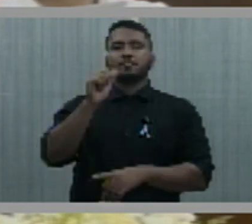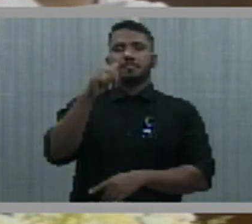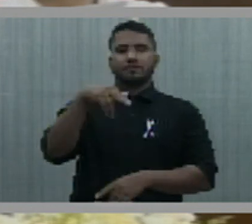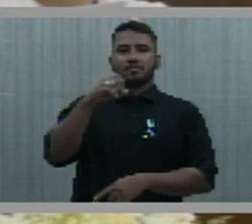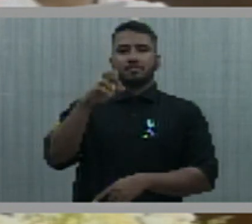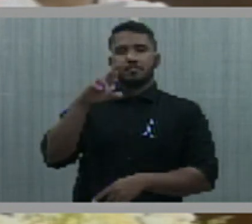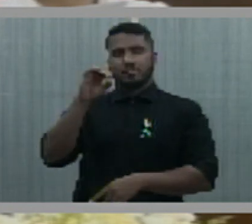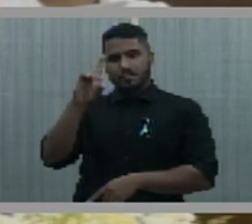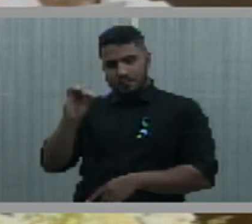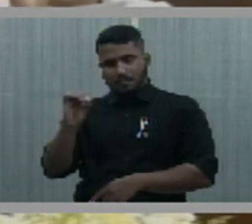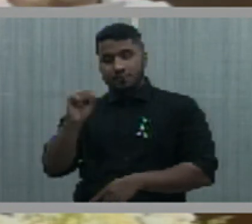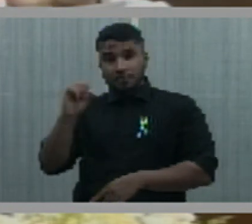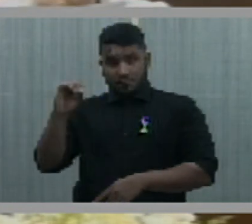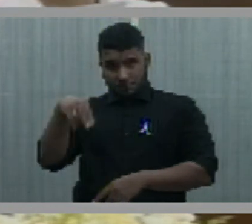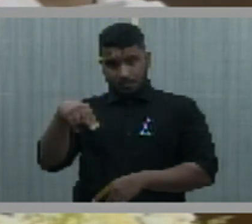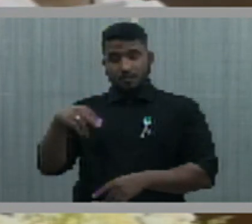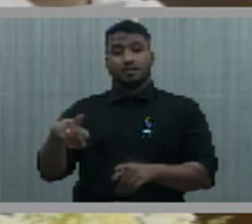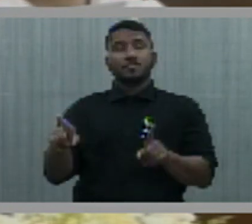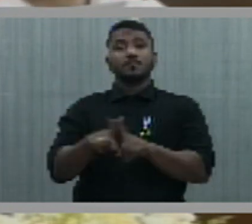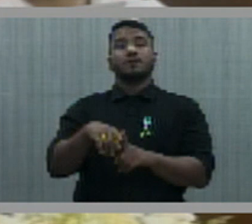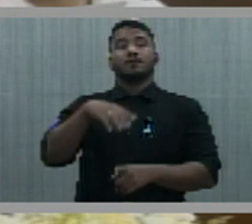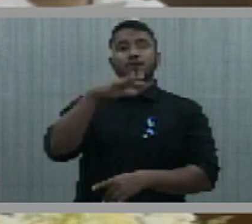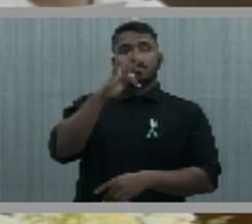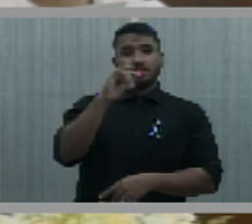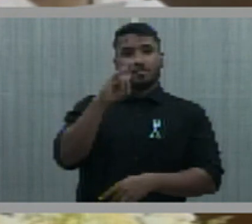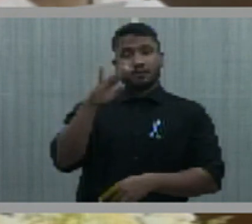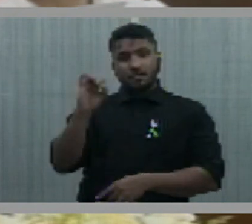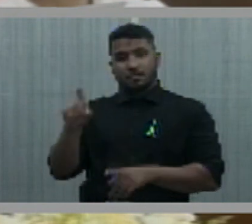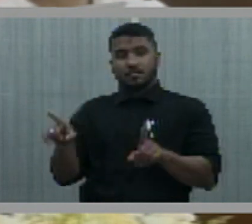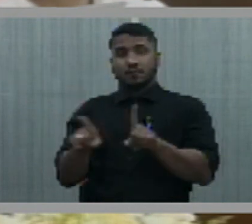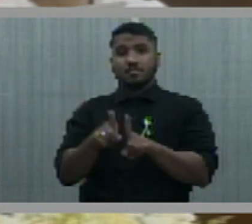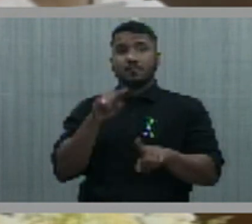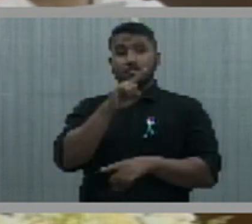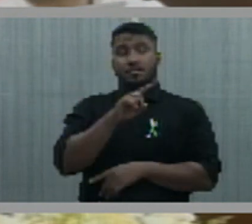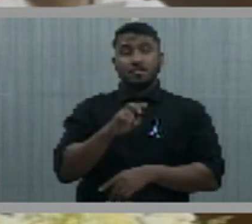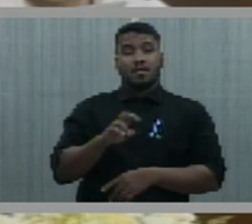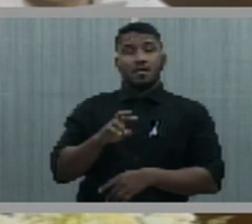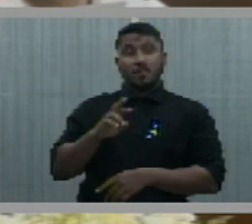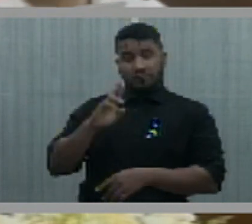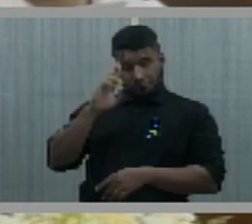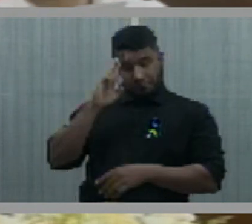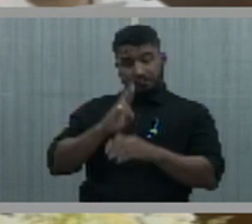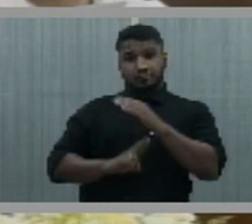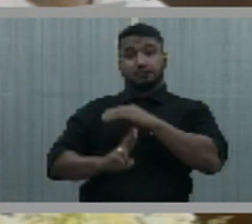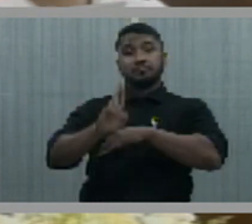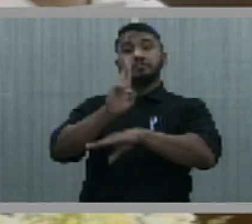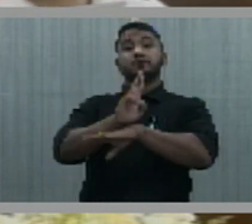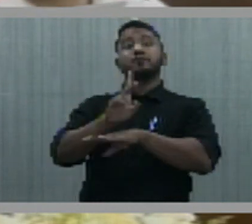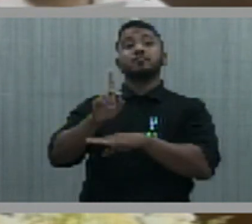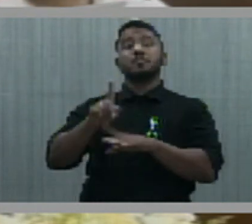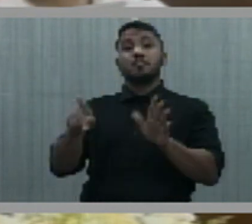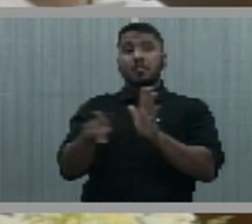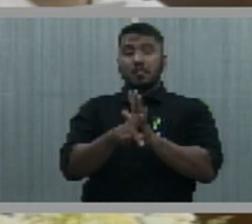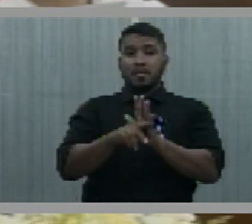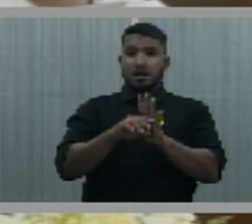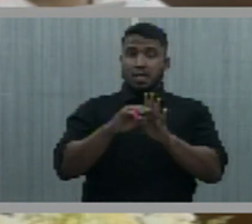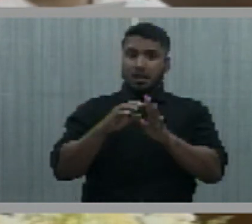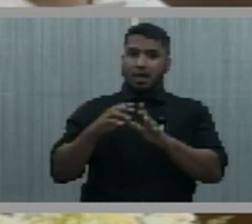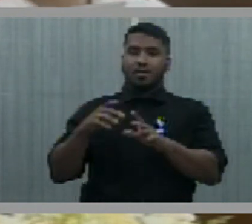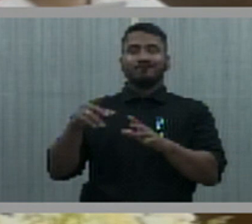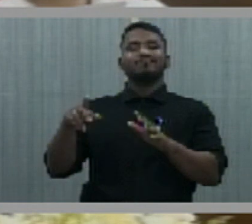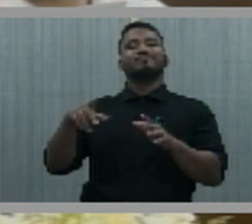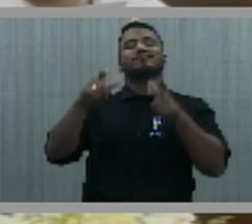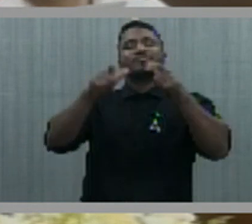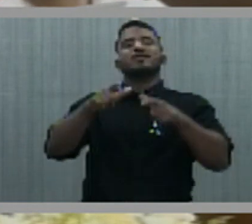Nosso querido Padre Anderson, reitor do Seminário de Filosofia, tive a alegria de conhecê-lo ainda quando era